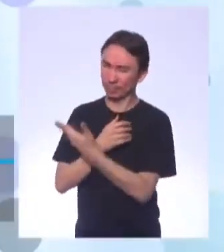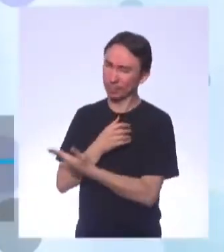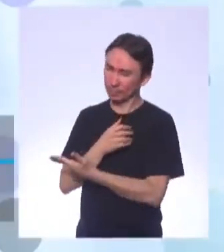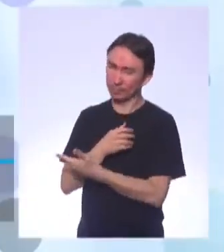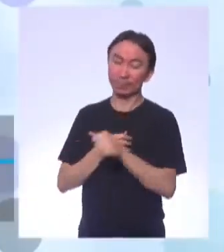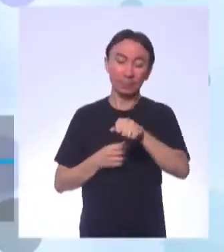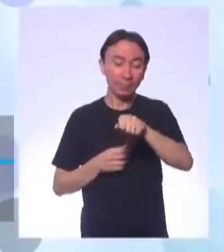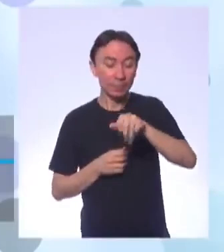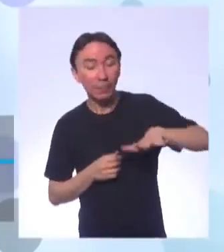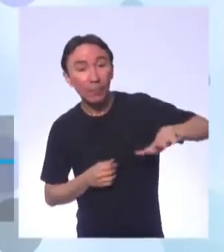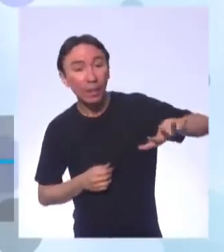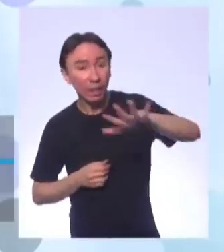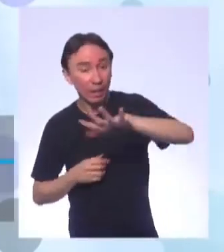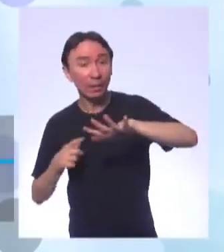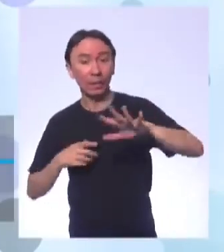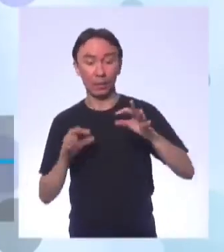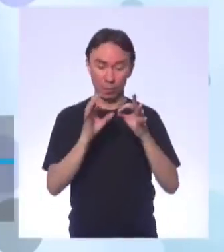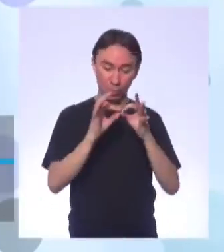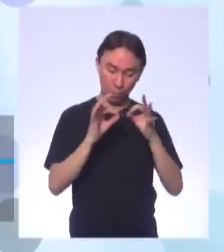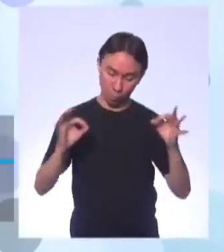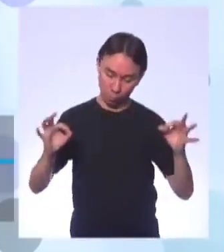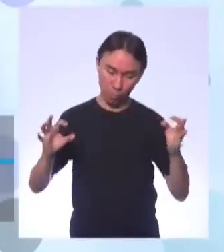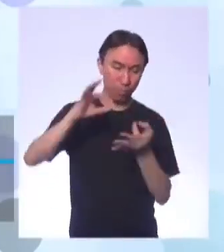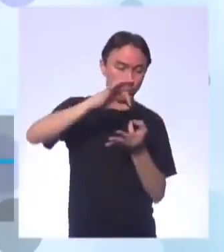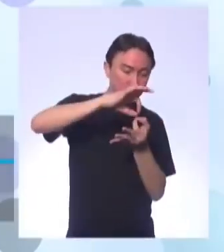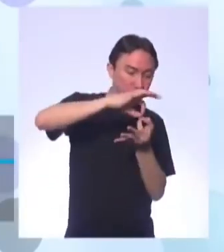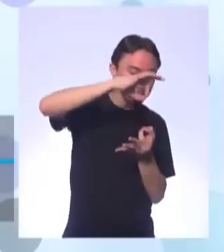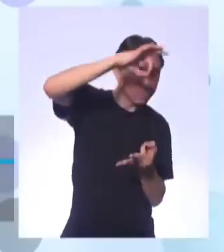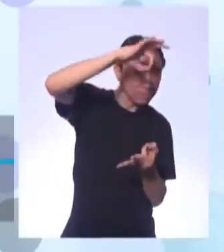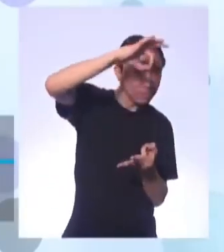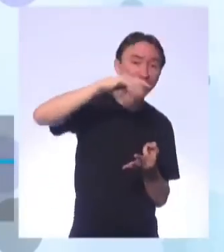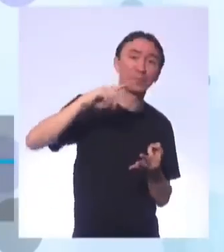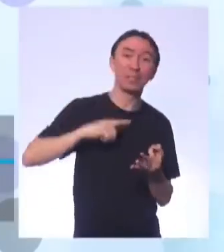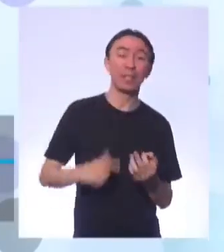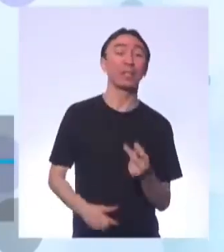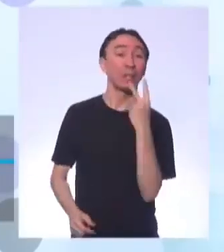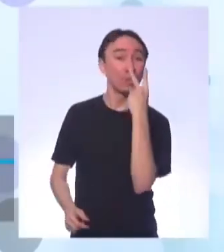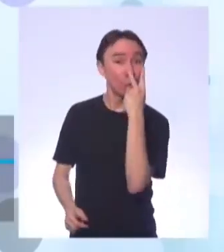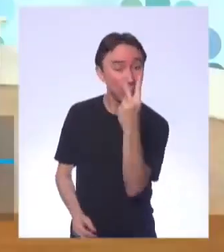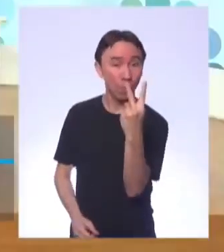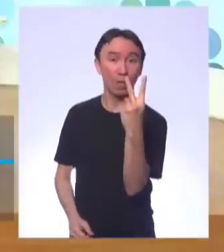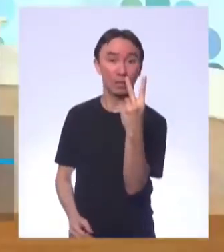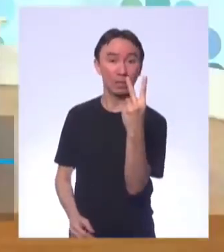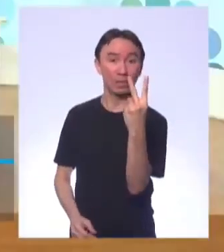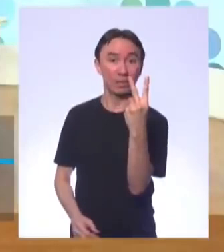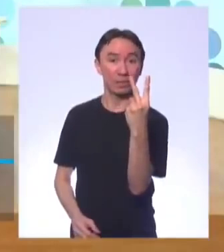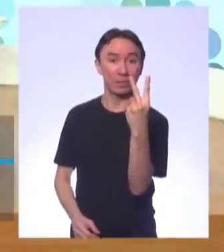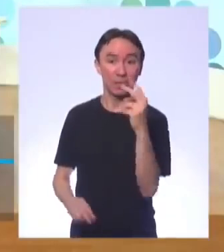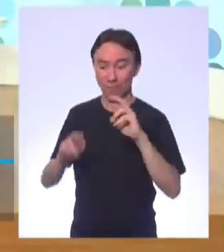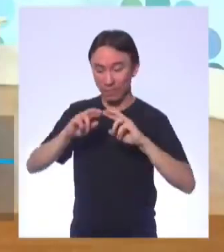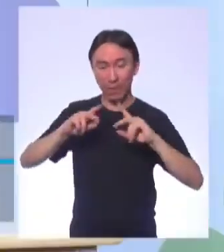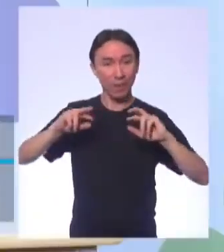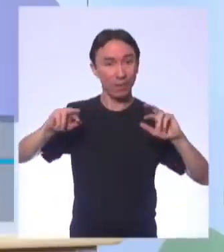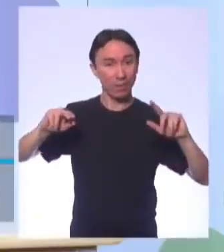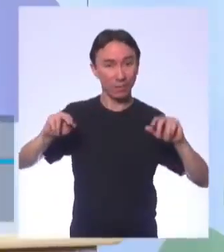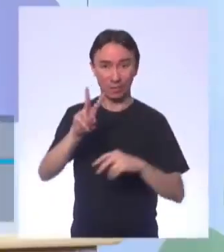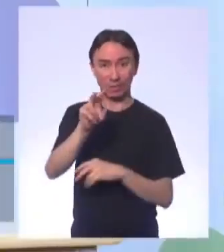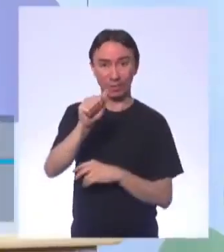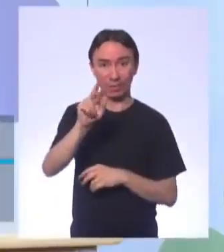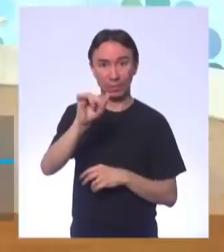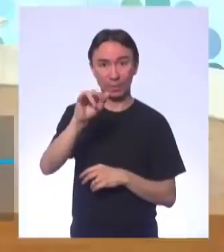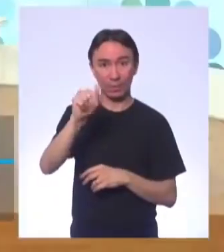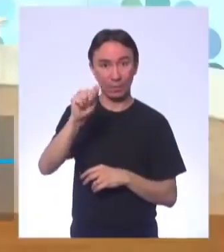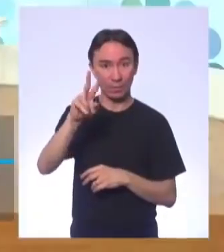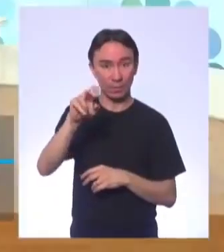caso aí da área o comprimento EA largura eu tenho duas variáveis não Osmar perfeito duas variáveis beleza